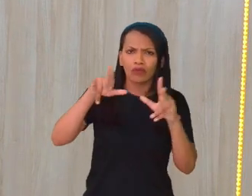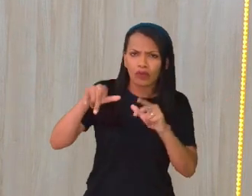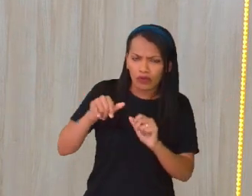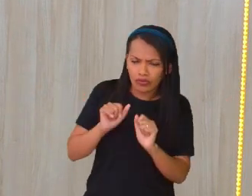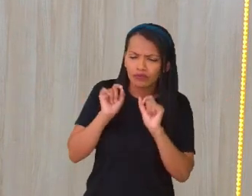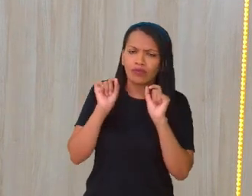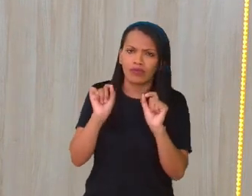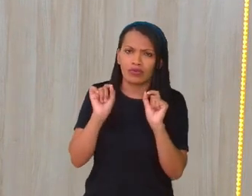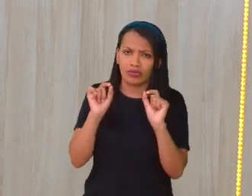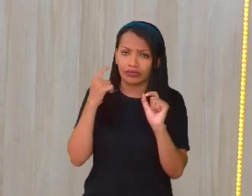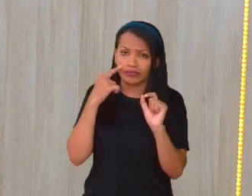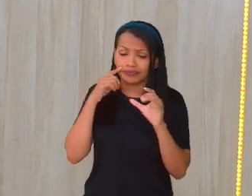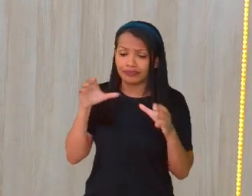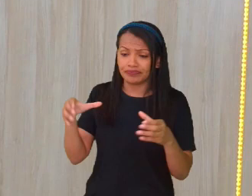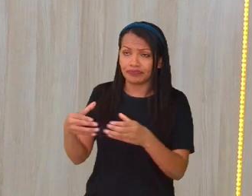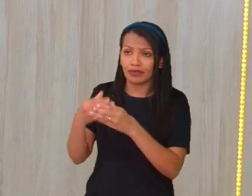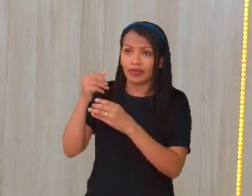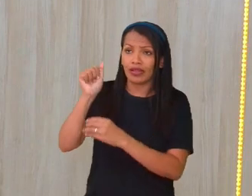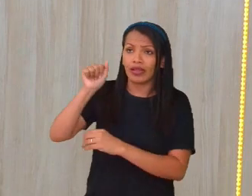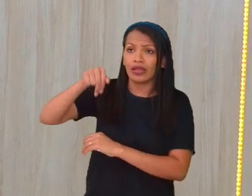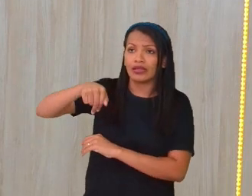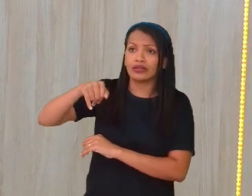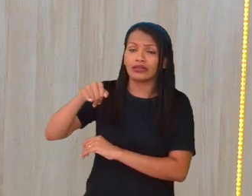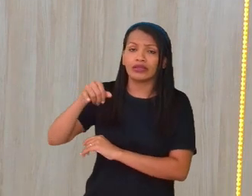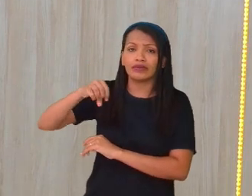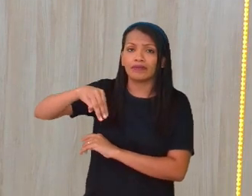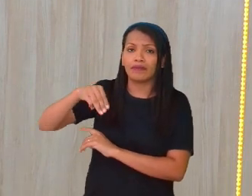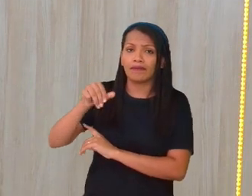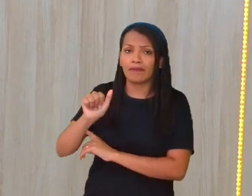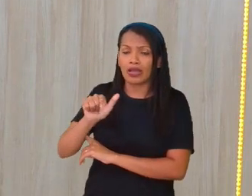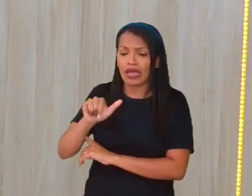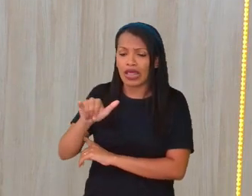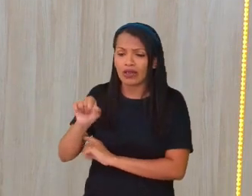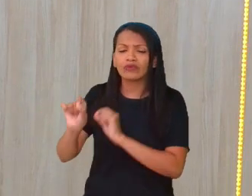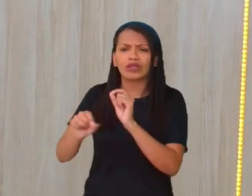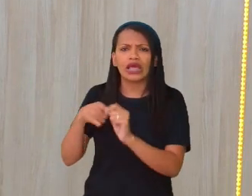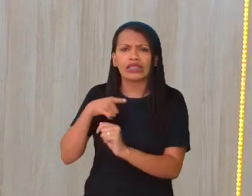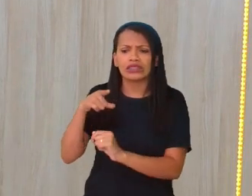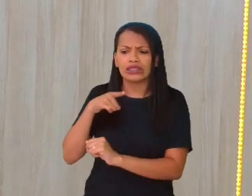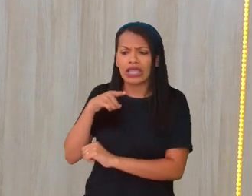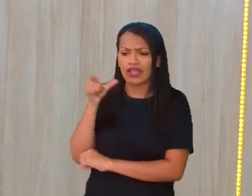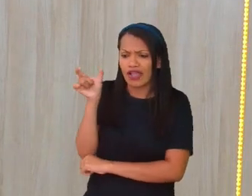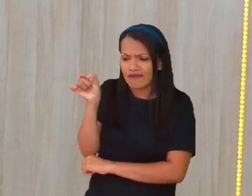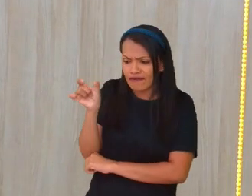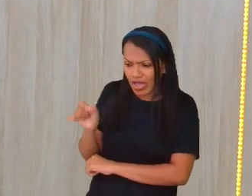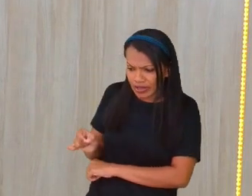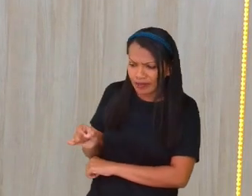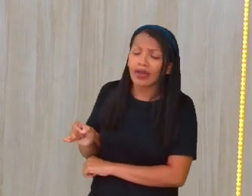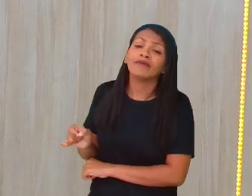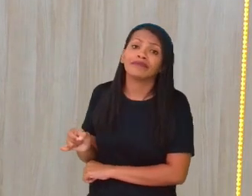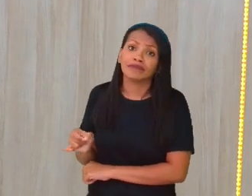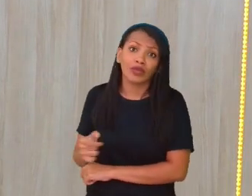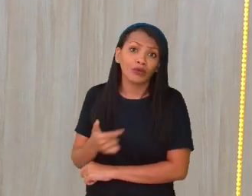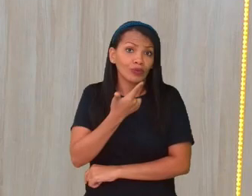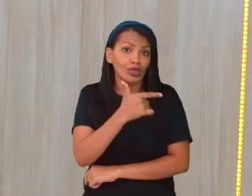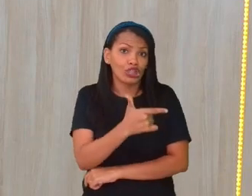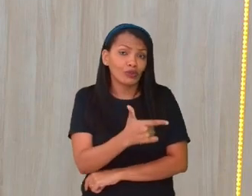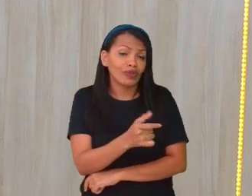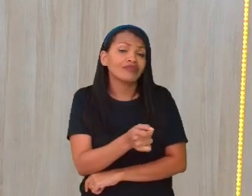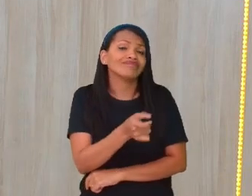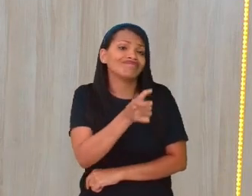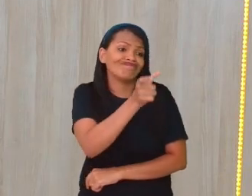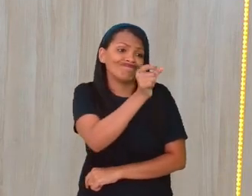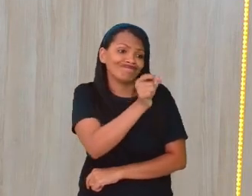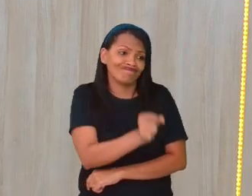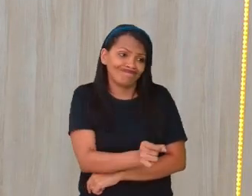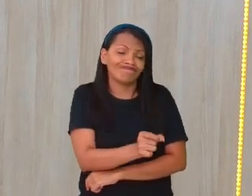reino Animalia, que são os animais vertebrados e invertebrados. Estão lembrados que eu mostrei para vocês? E eu falei